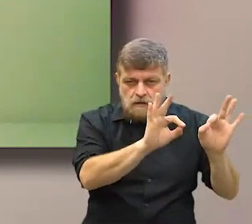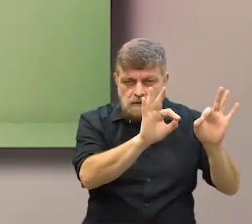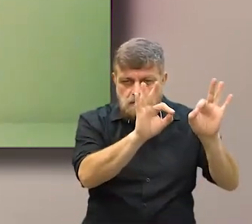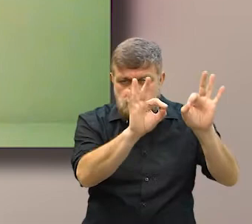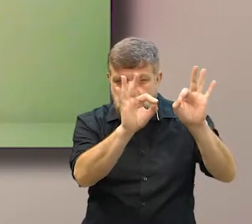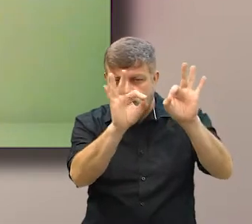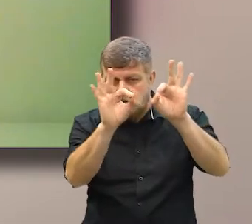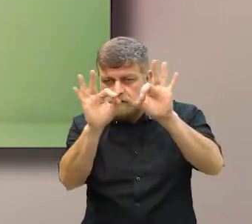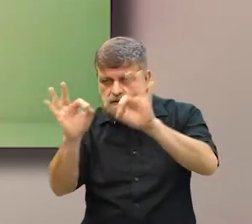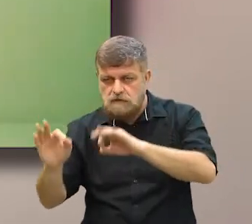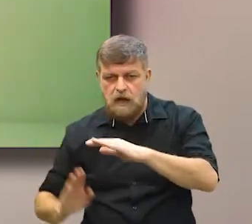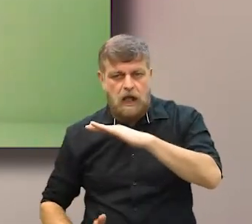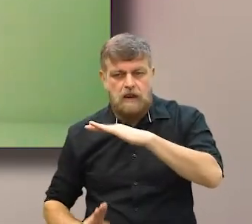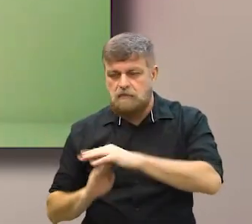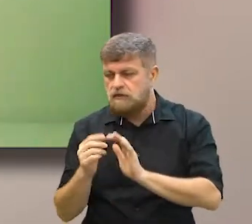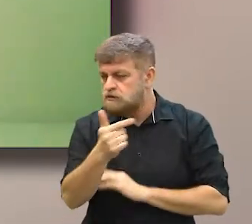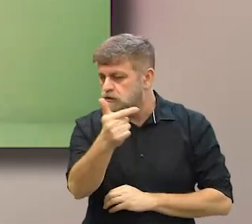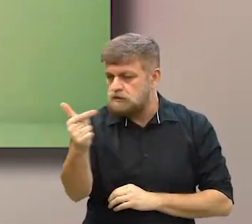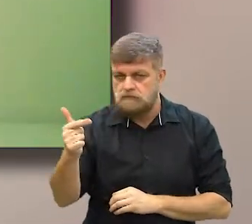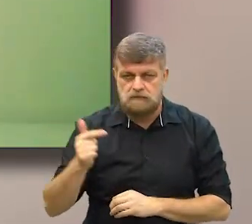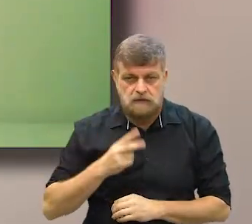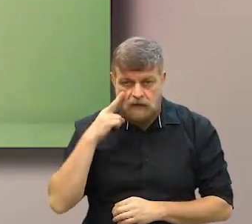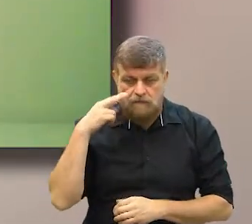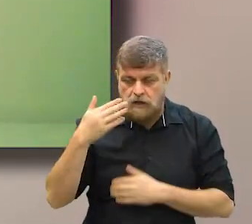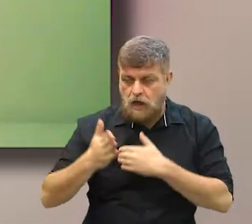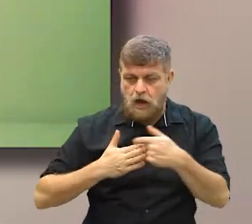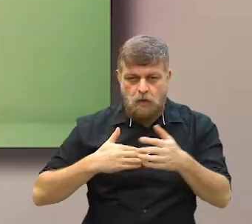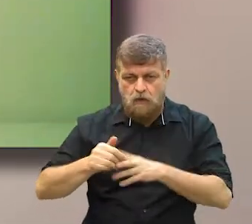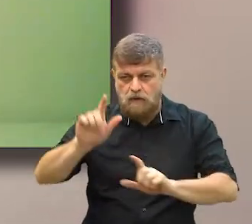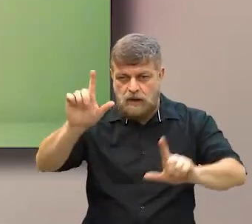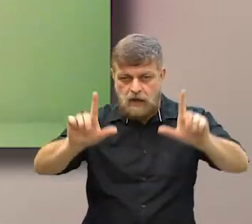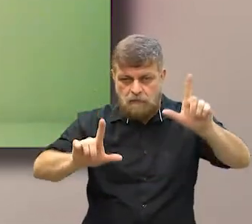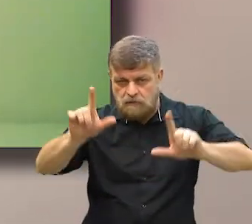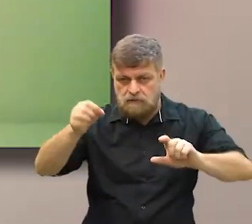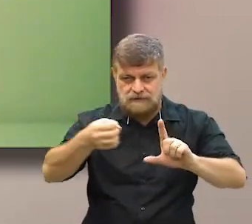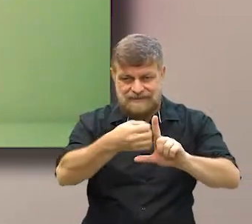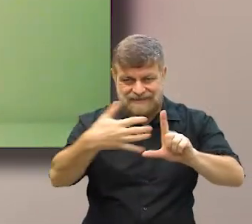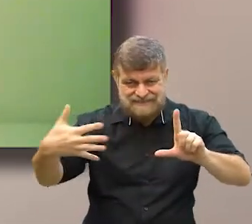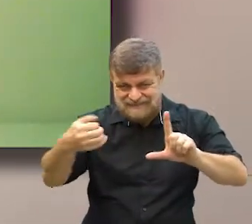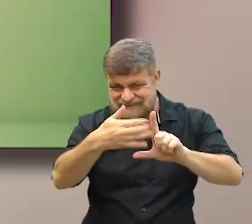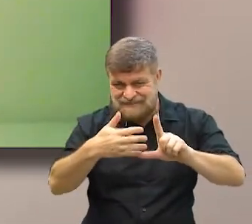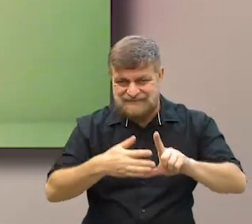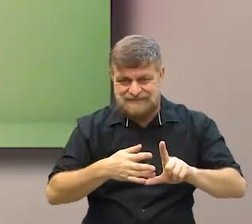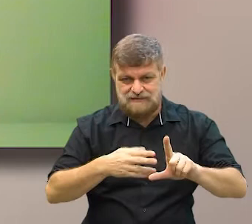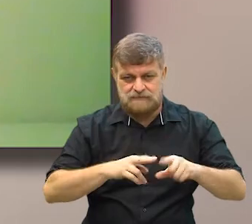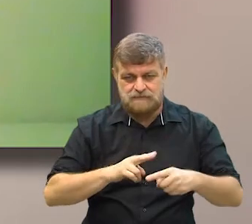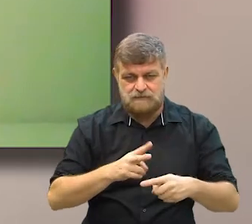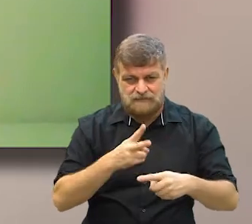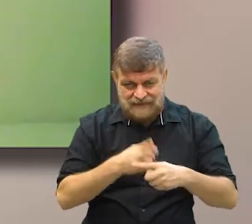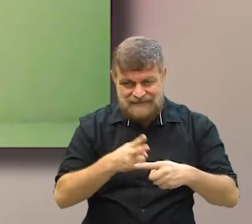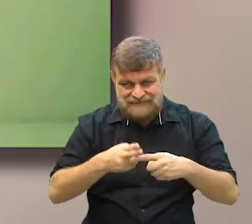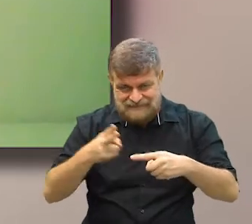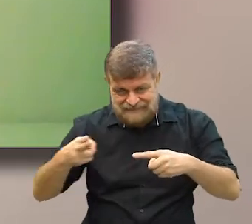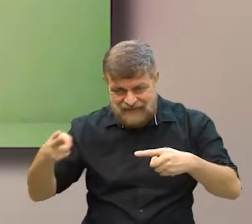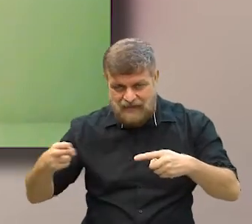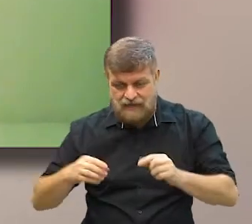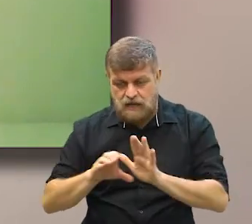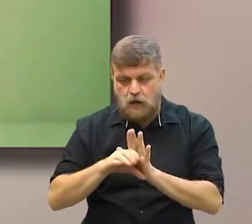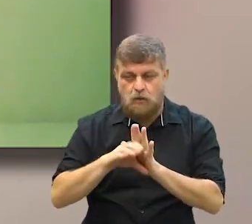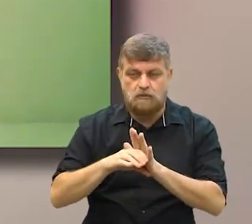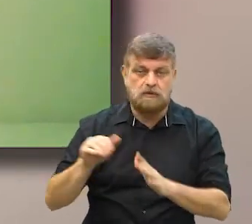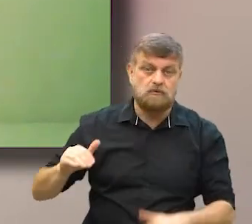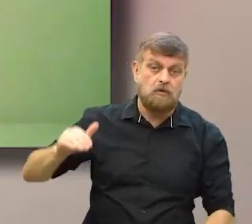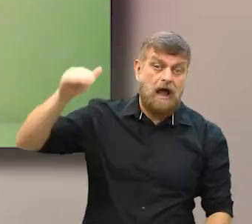a criança que não tem limite nem para ver apenas programas infantis, mas se joga nas séries, se joga nos programas de conteúdo mais